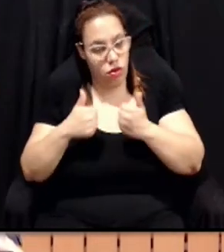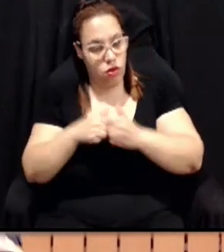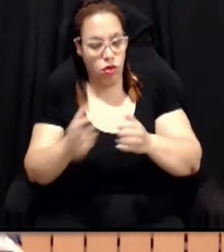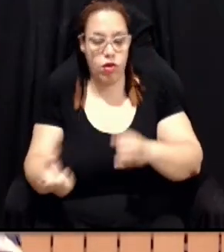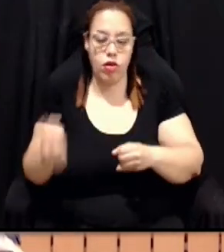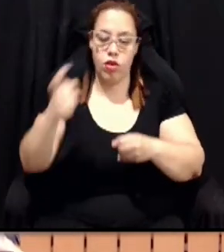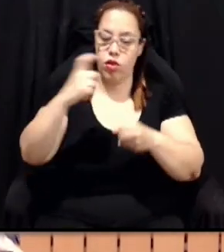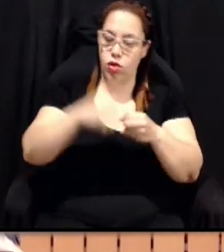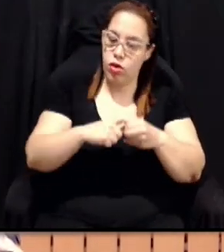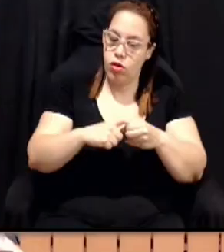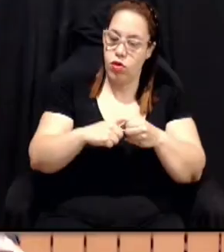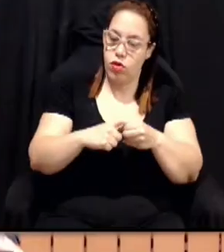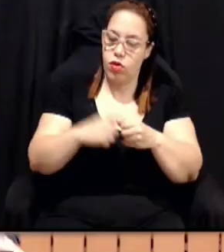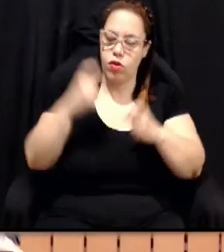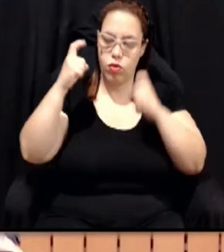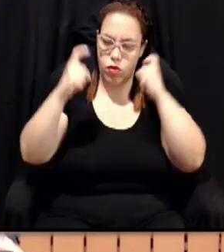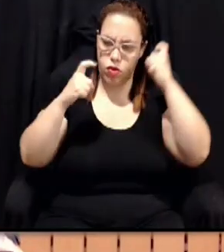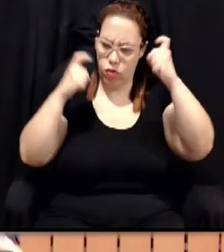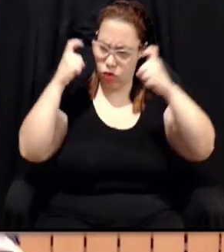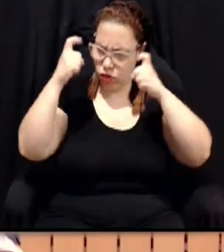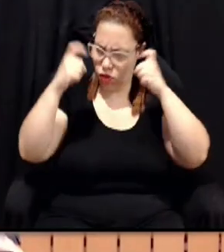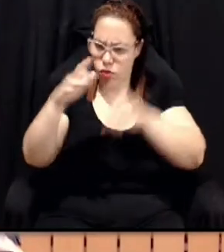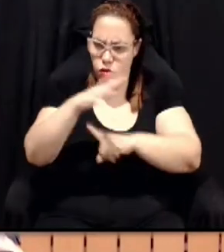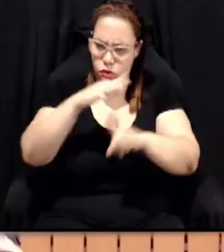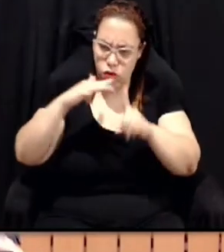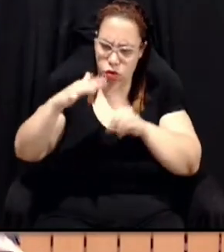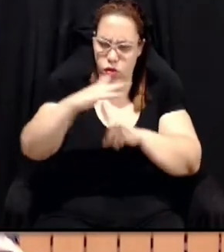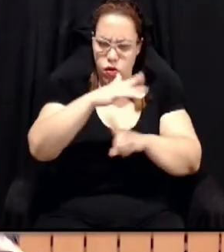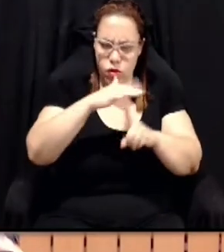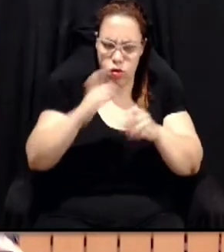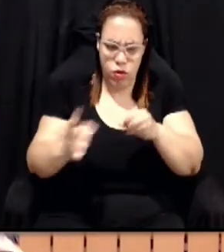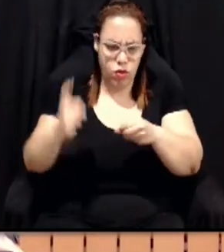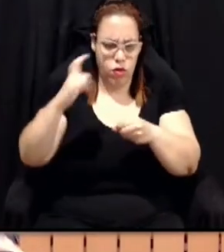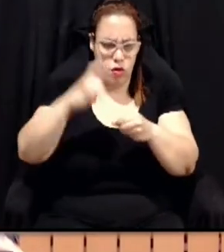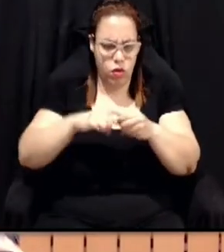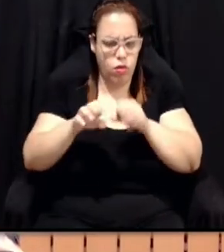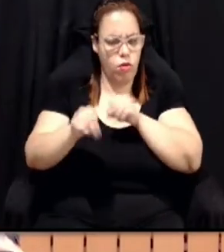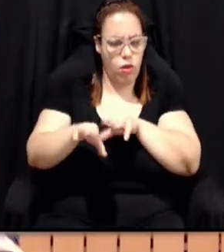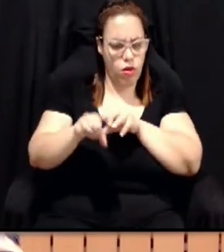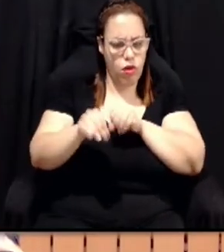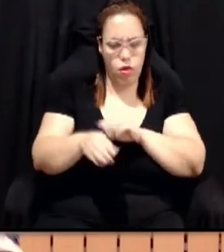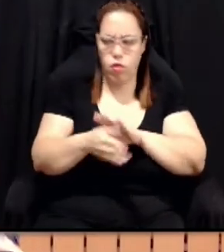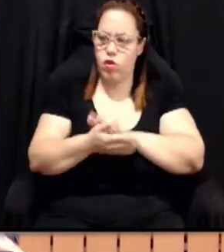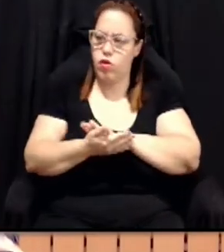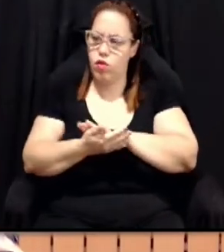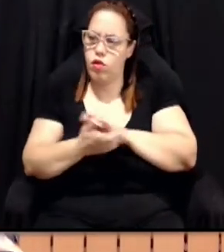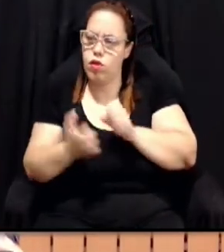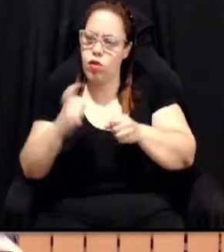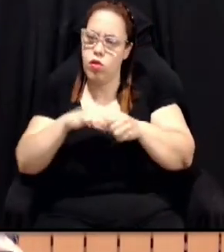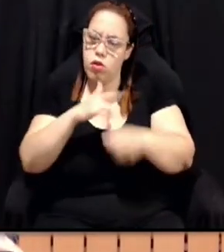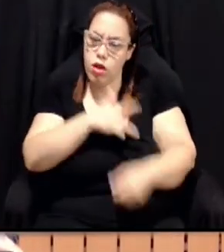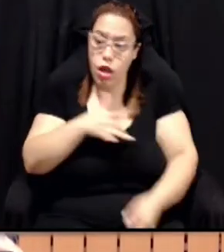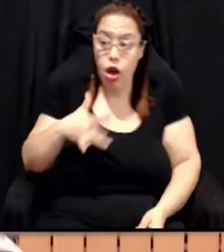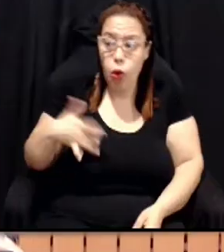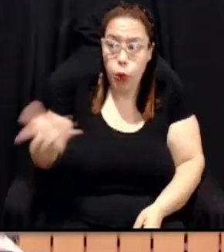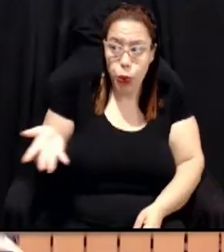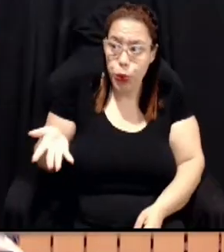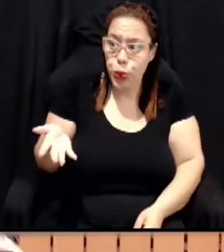em preocupação com a questão ambiental, revertido para a educação, revertido para a saúde. Então não